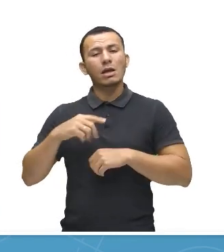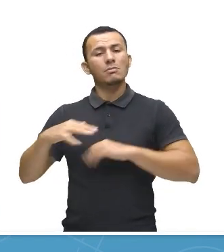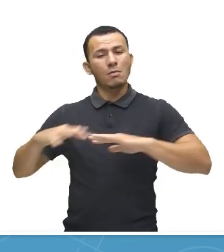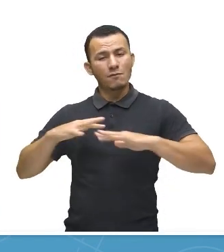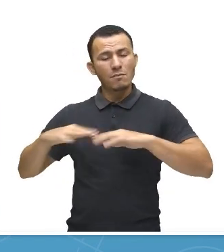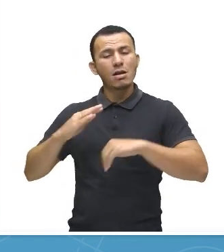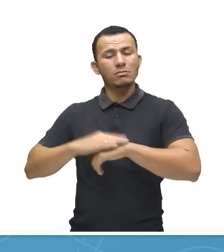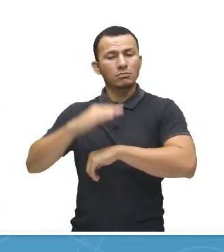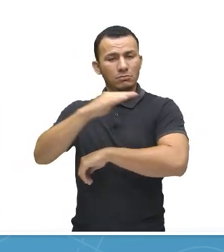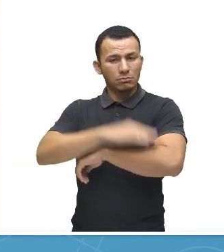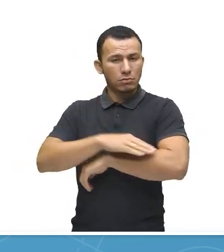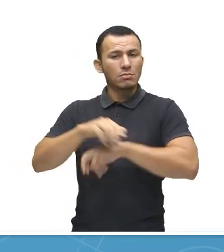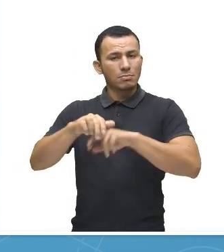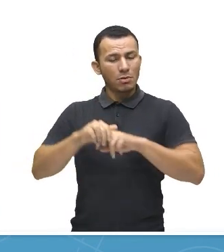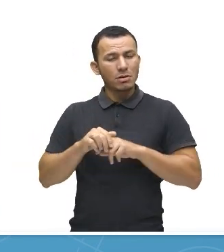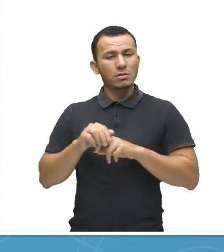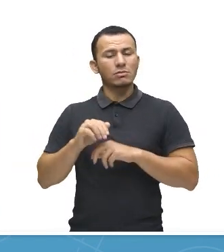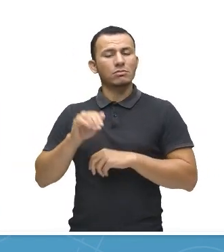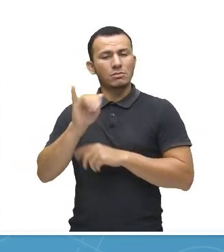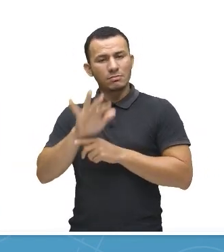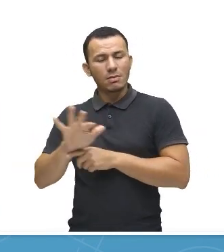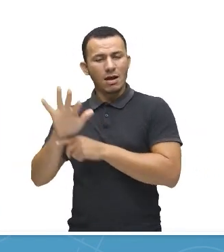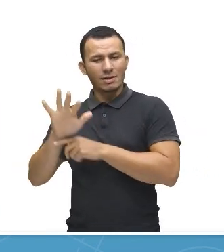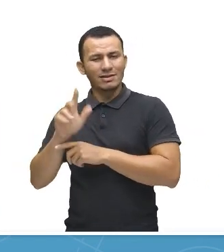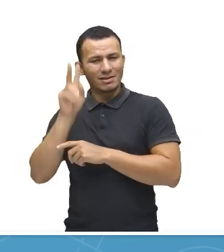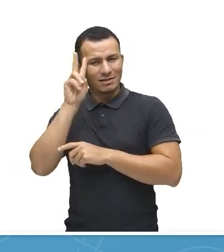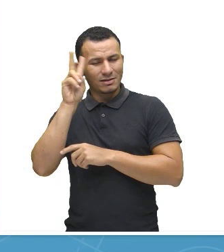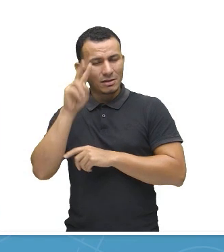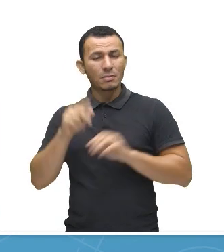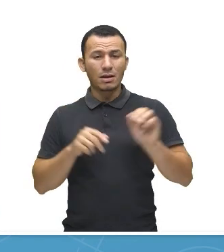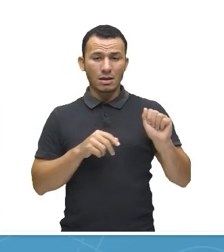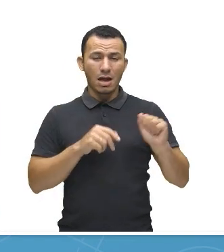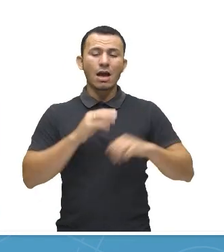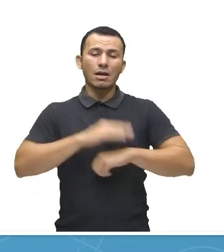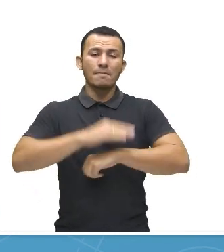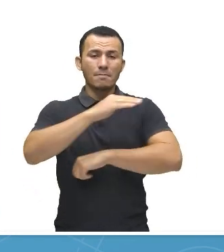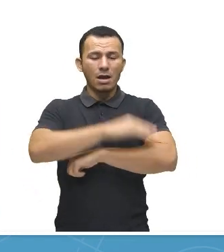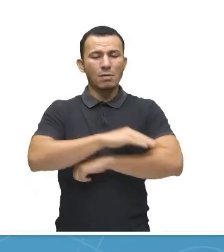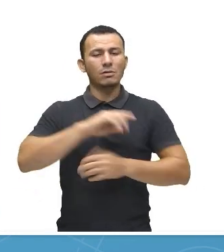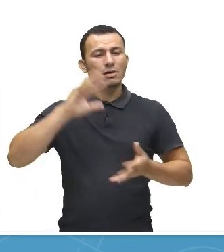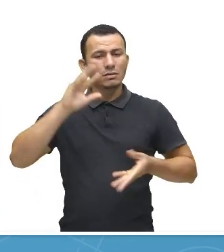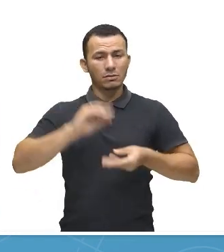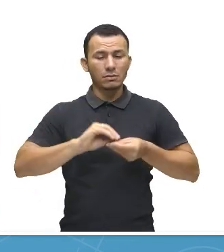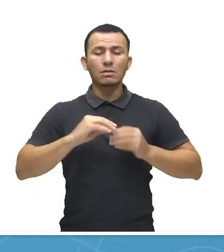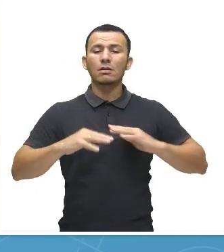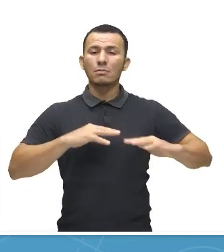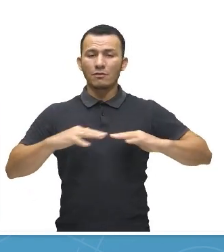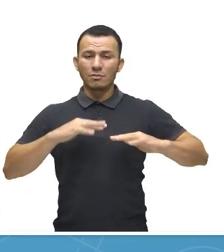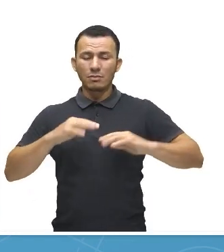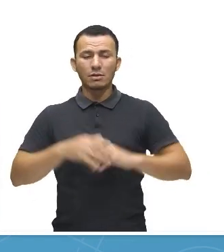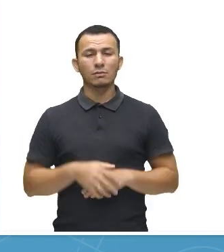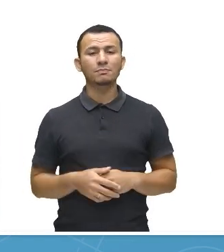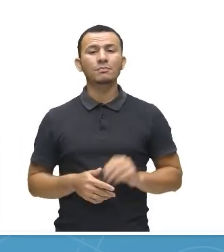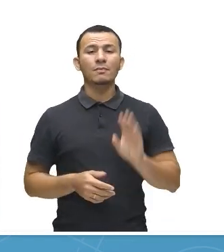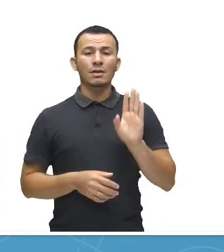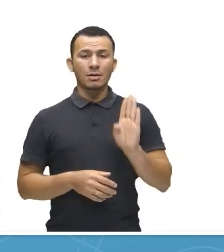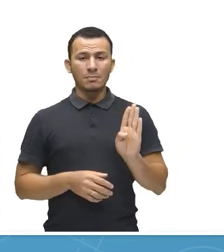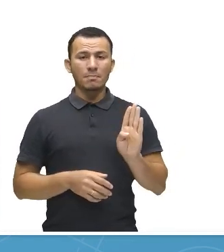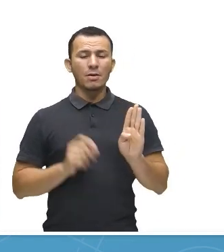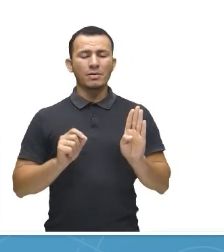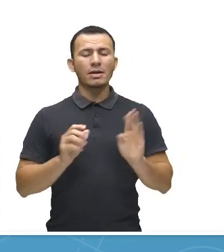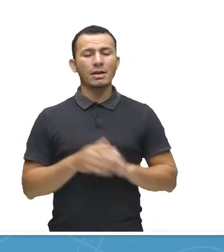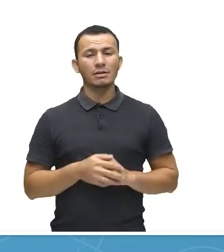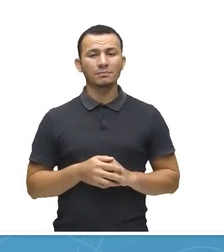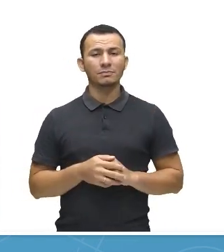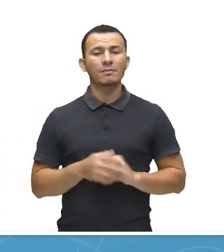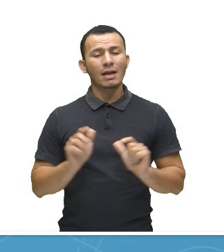imagem aí do sapinho pulando remete à característica aí de movimento. A letra B, reatividade. A gente usou